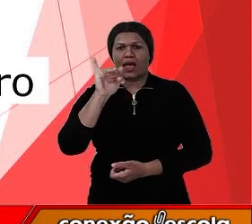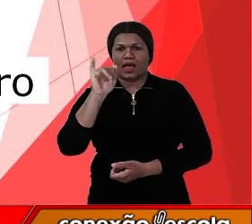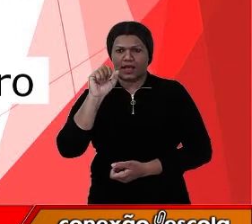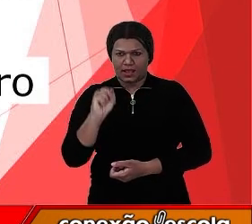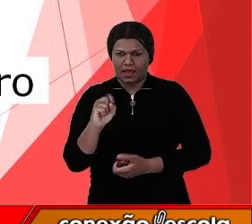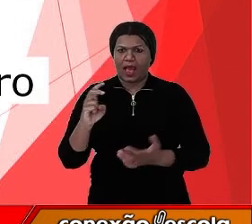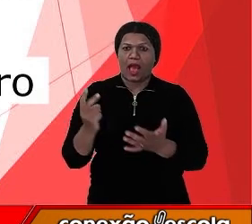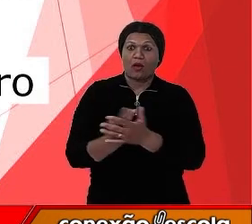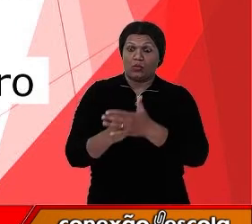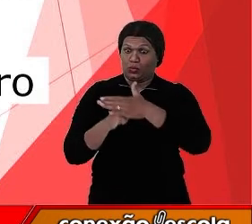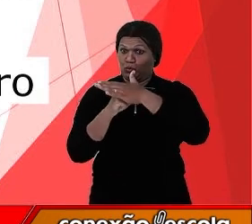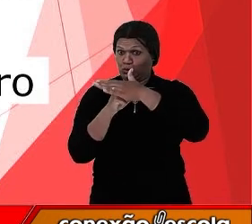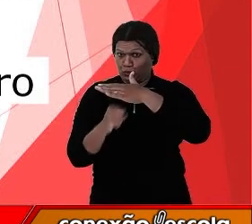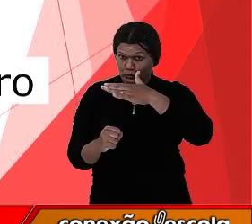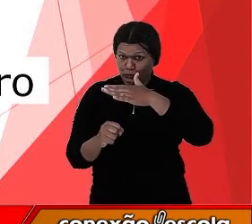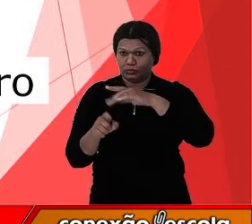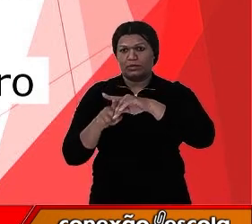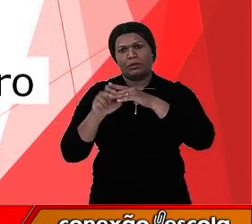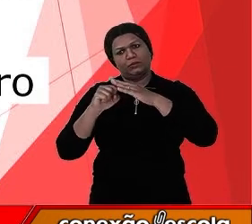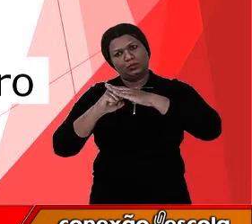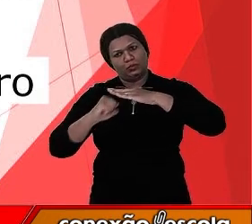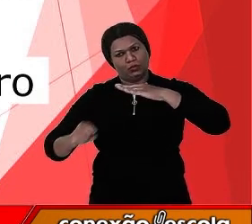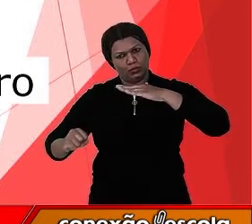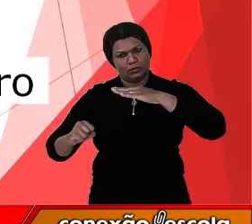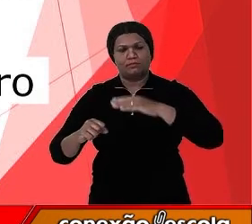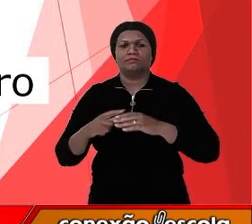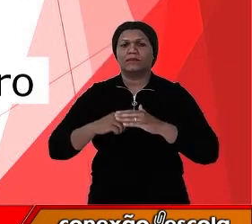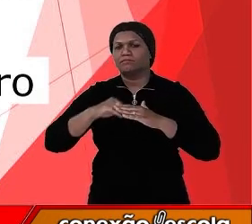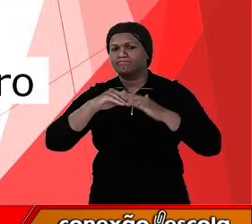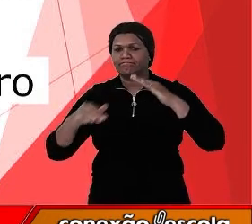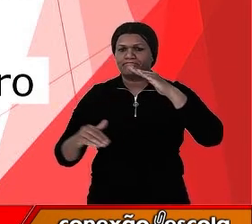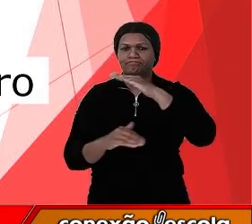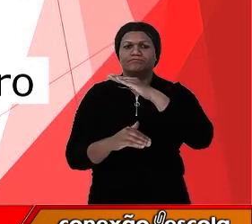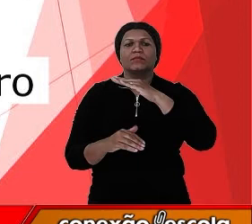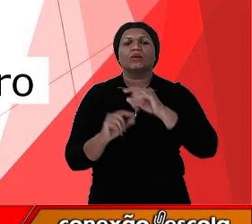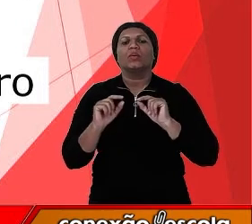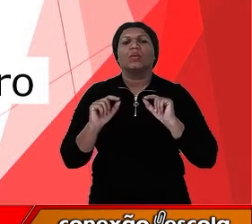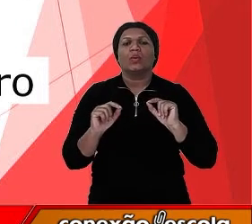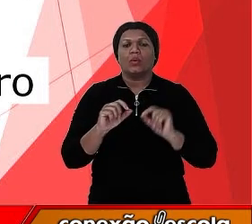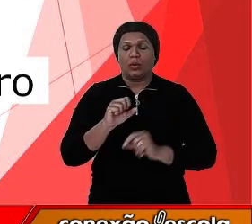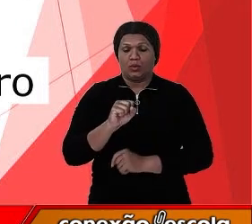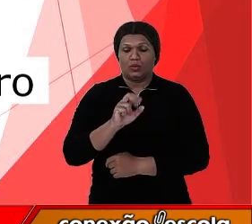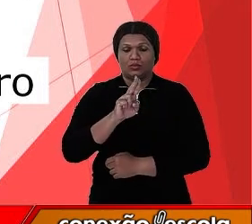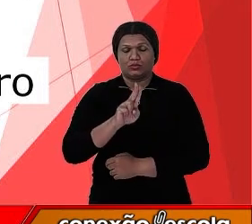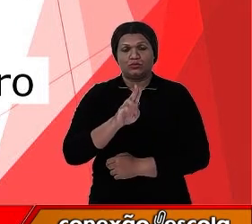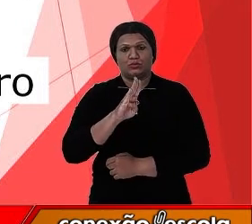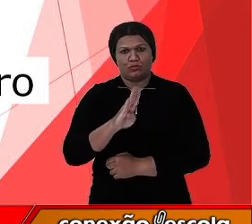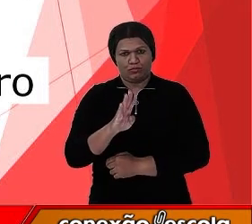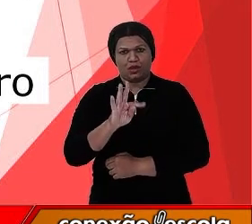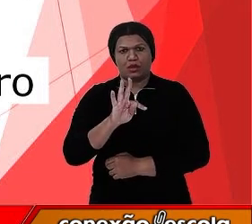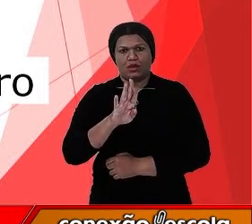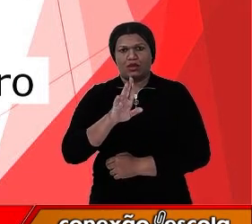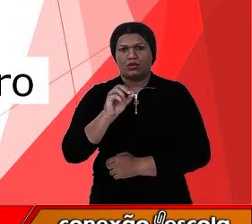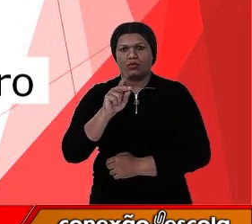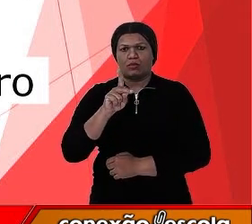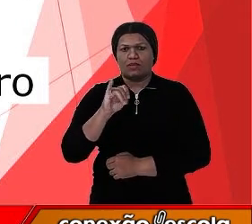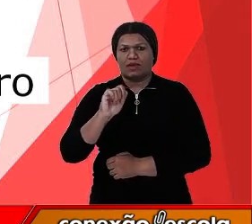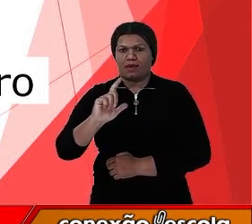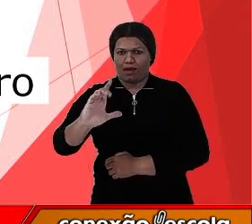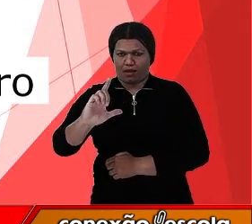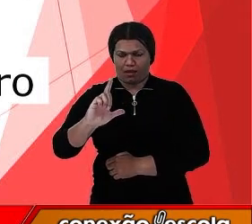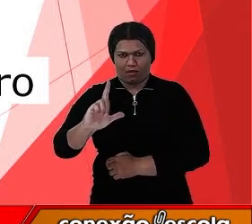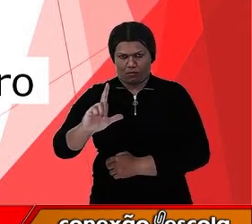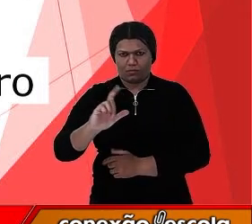região sul e na região sudeste estão abaixo dos trópicos e por isso tem clima subtropical as regiões